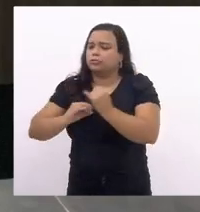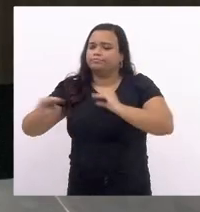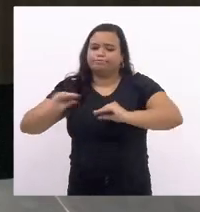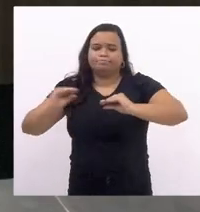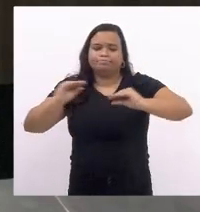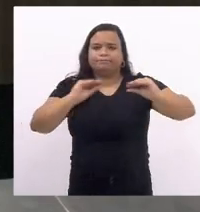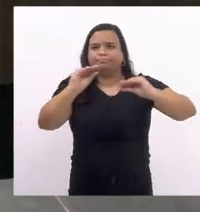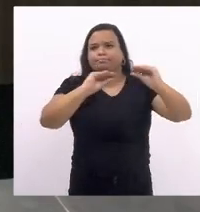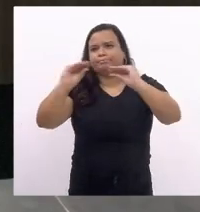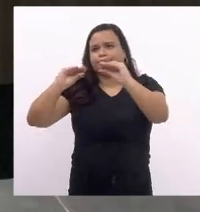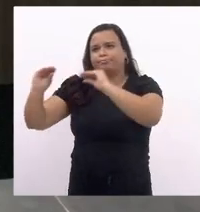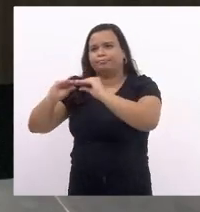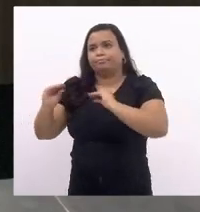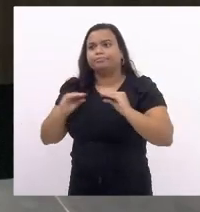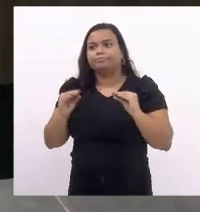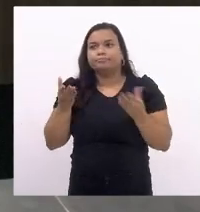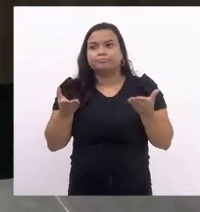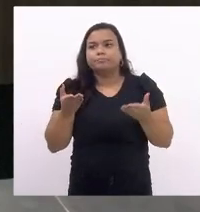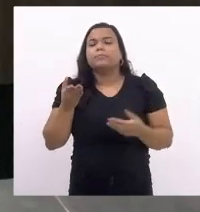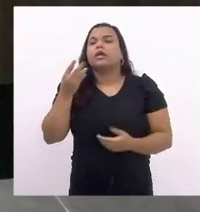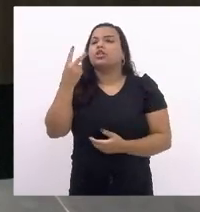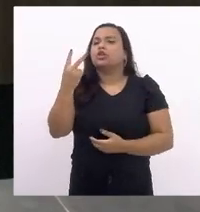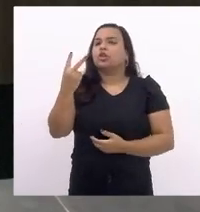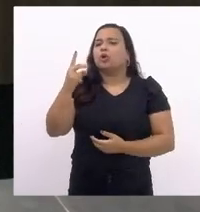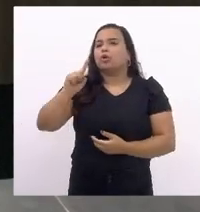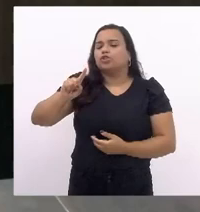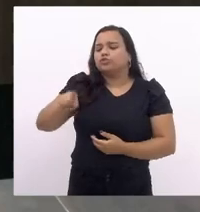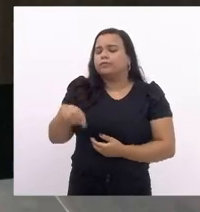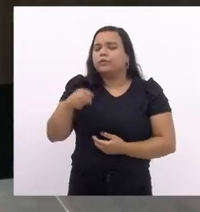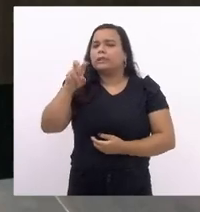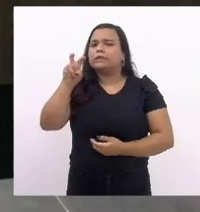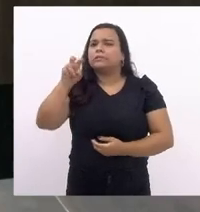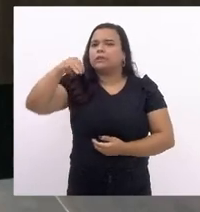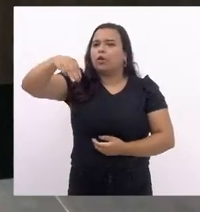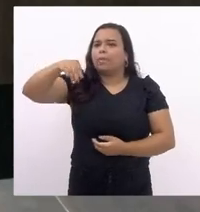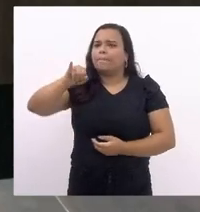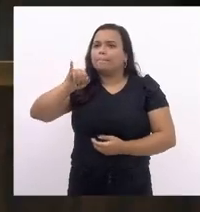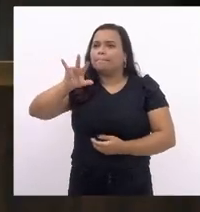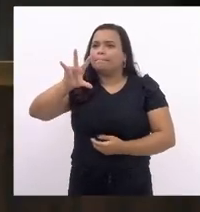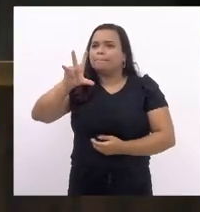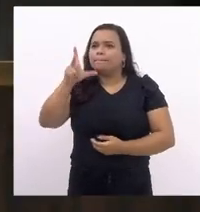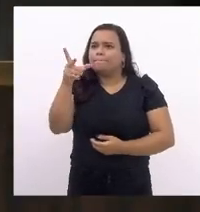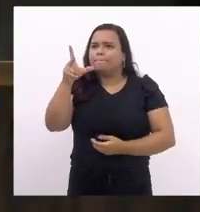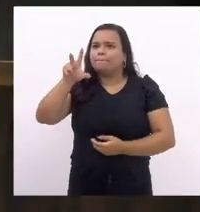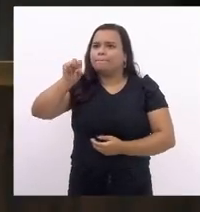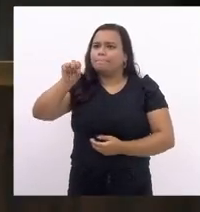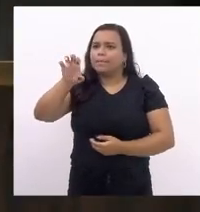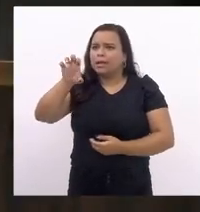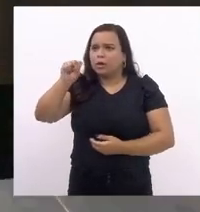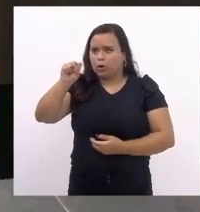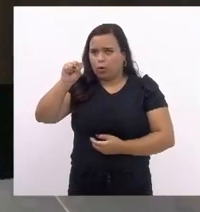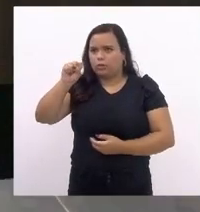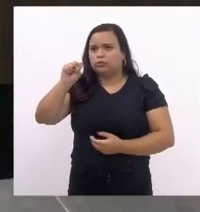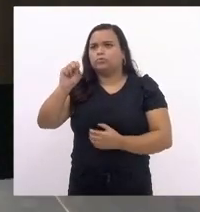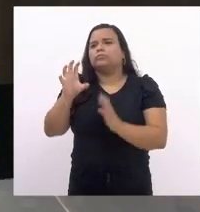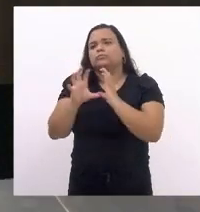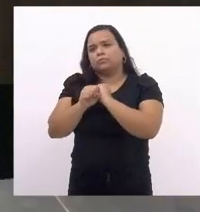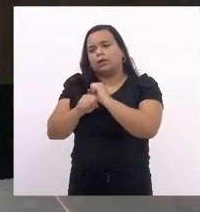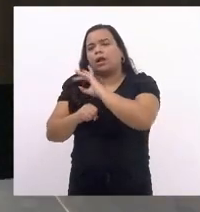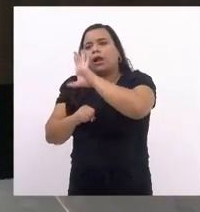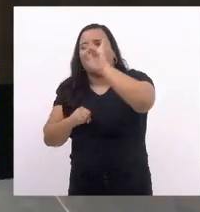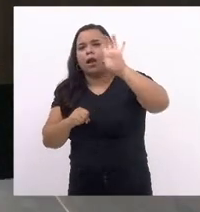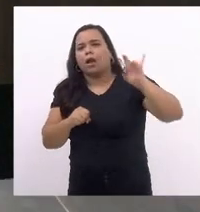equitativamente na importância de 2,5 milhões para cada município. São 16 municípios. 2,5 milhões para